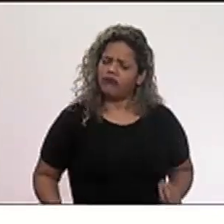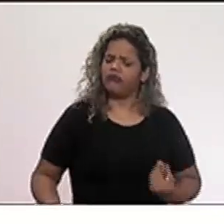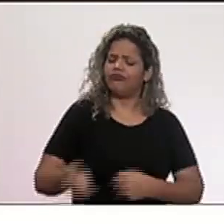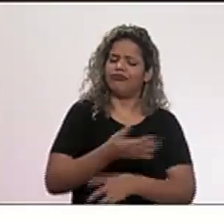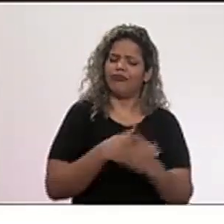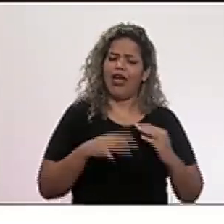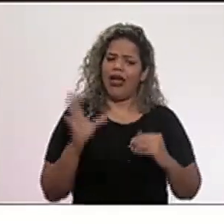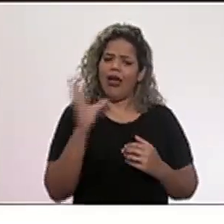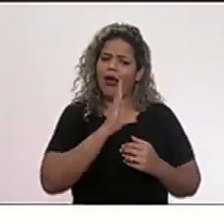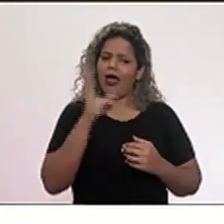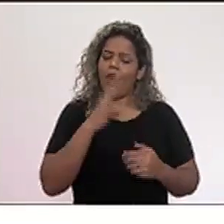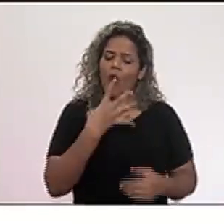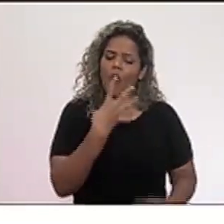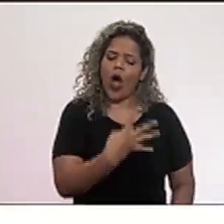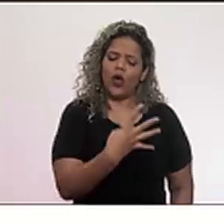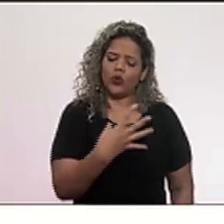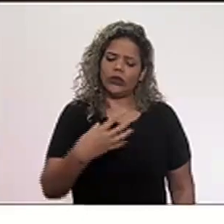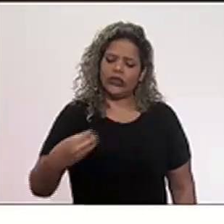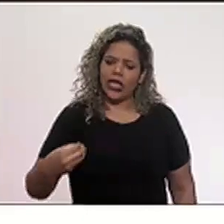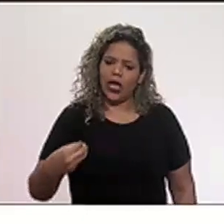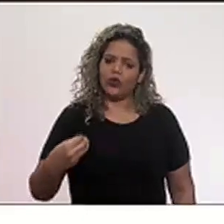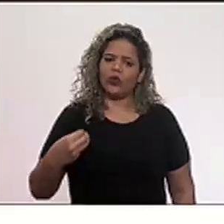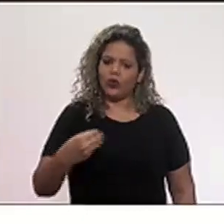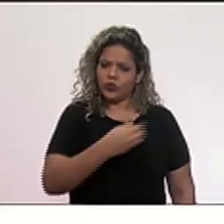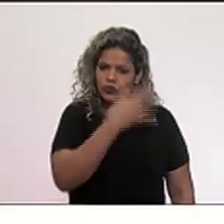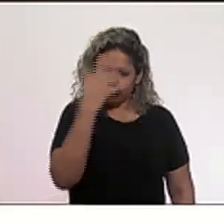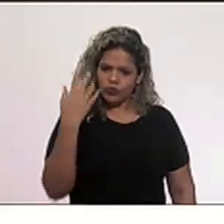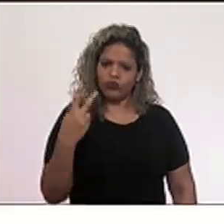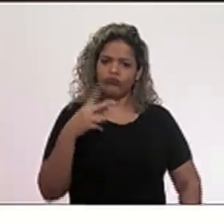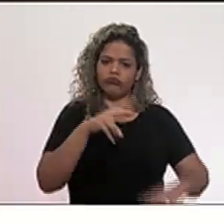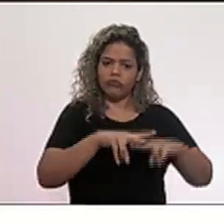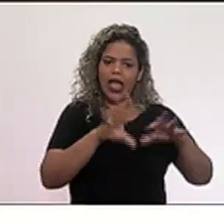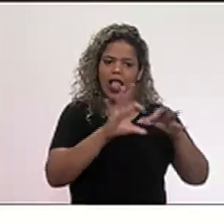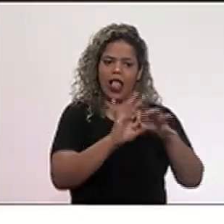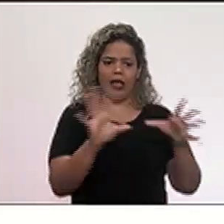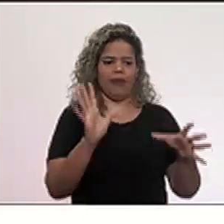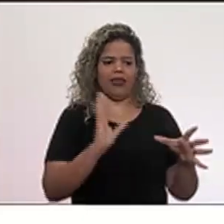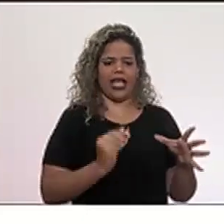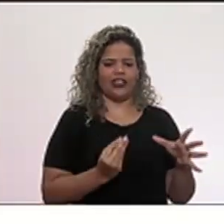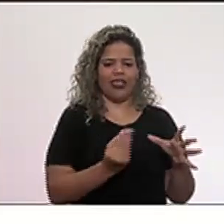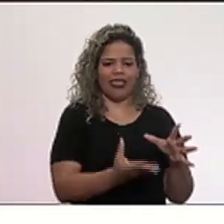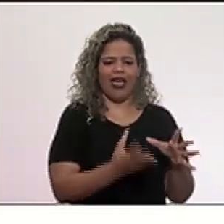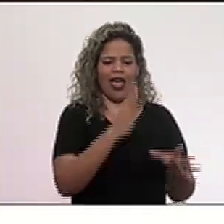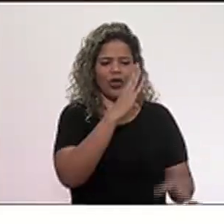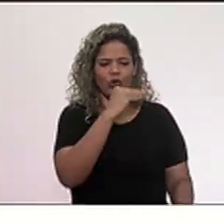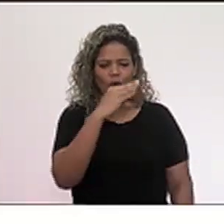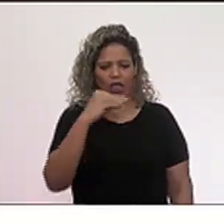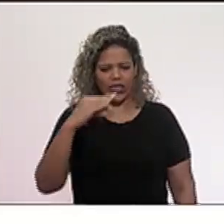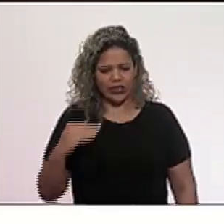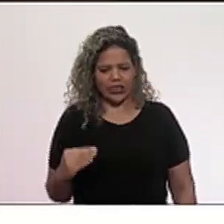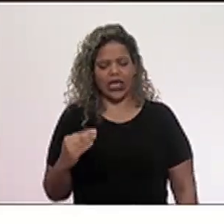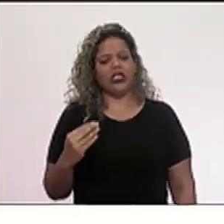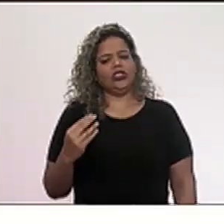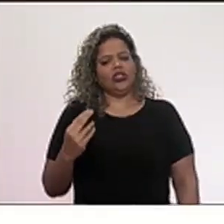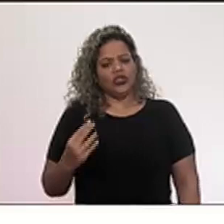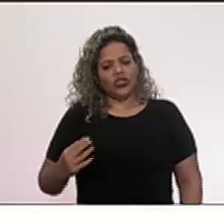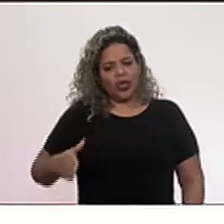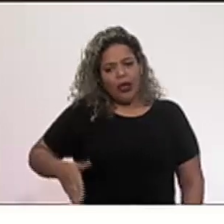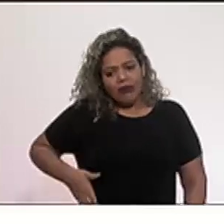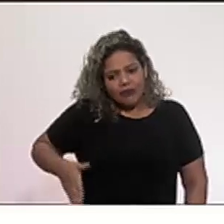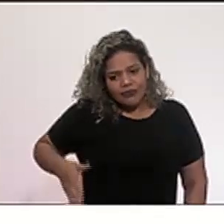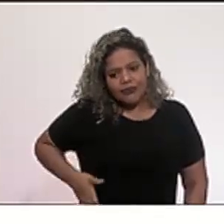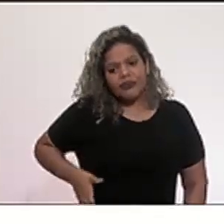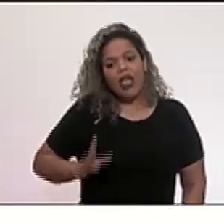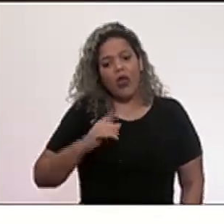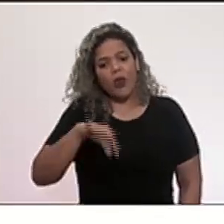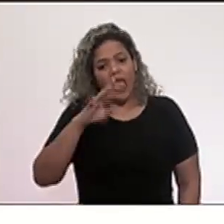breve 400 marginais nas ruas, adolescentes infratores. Quero dizer